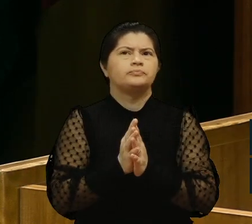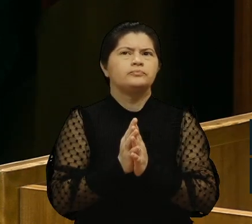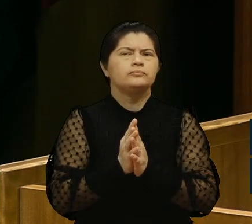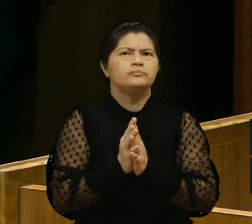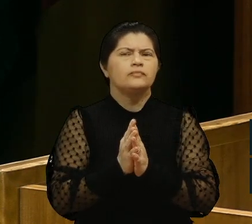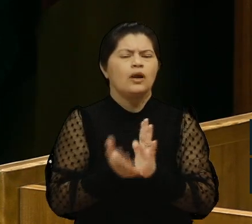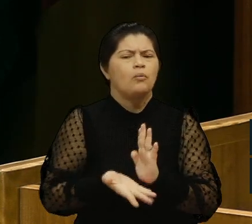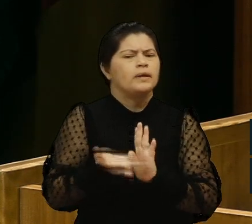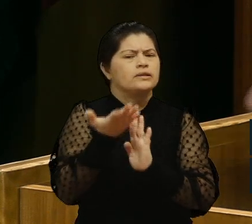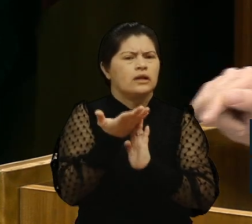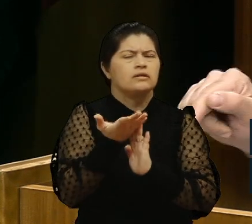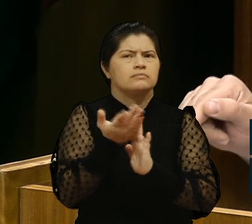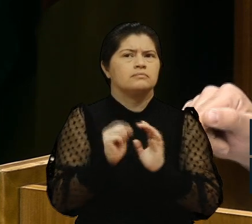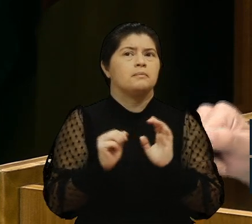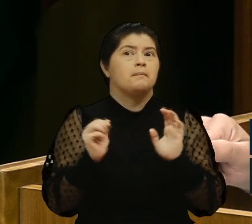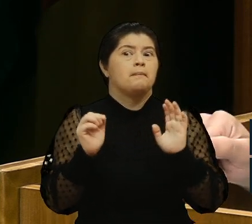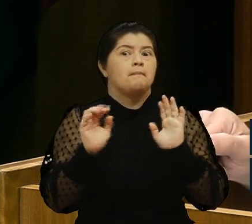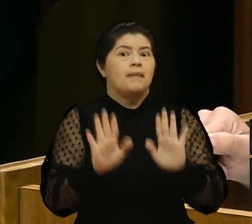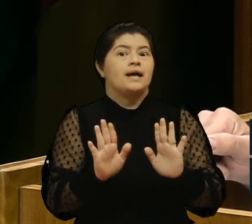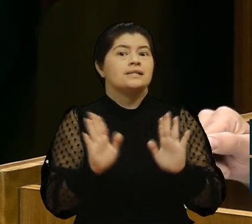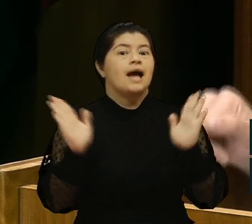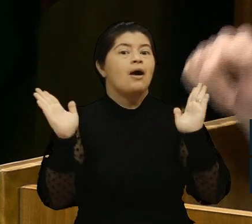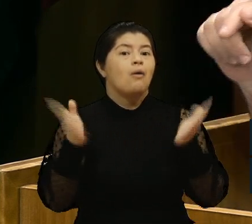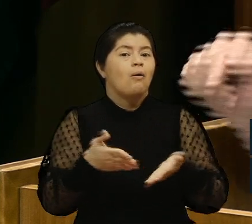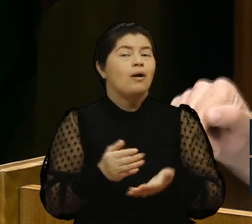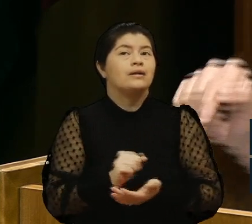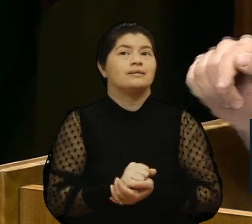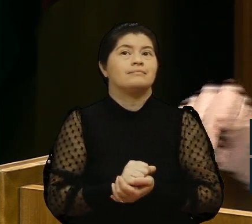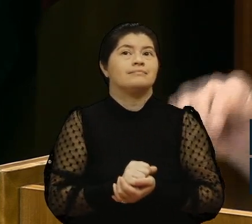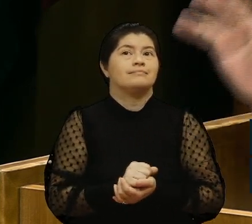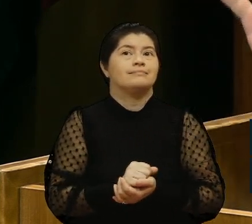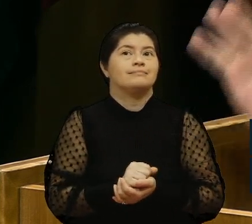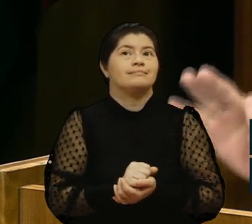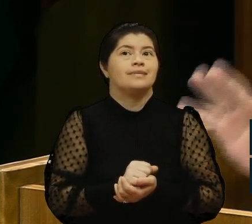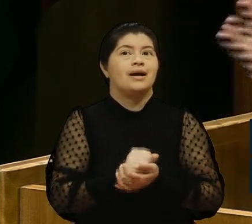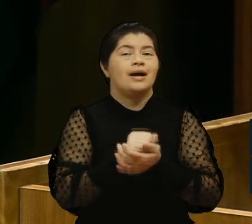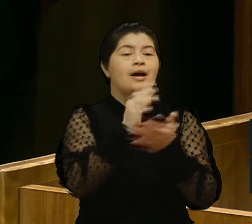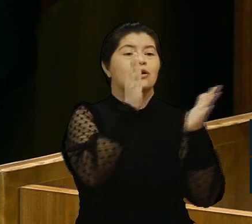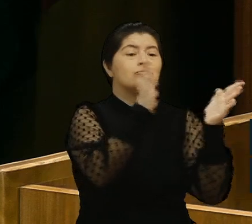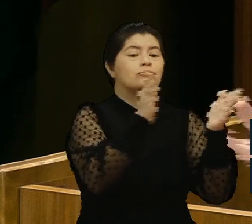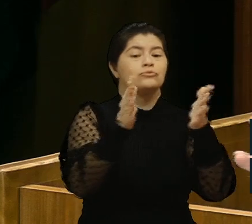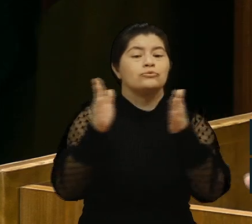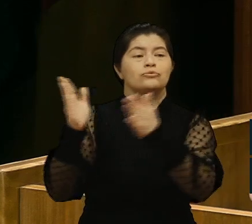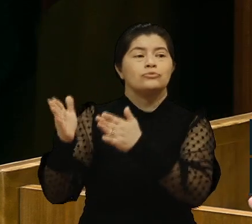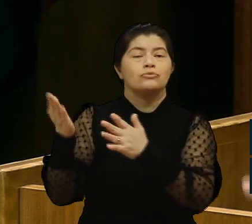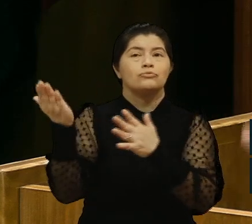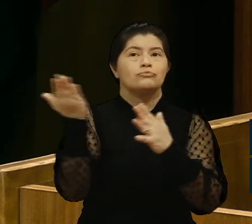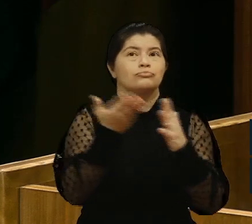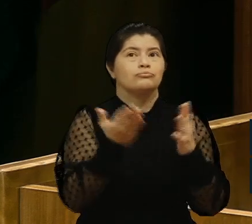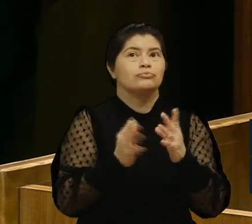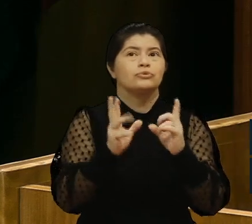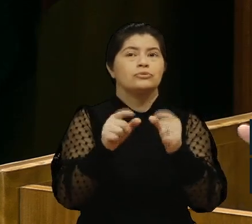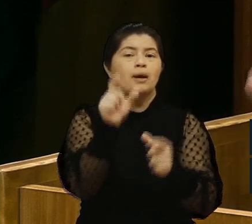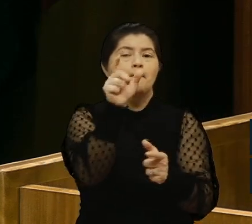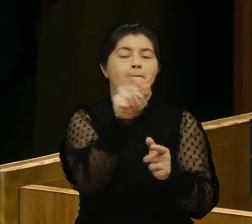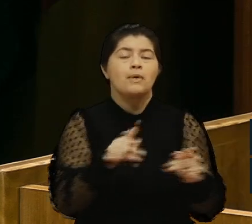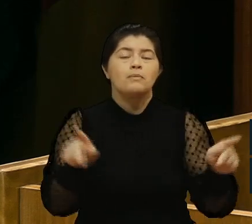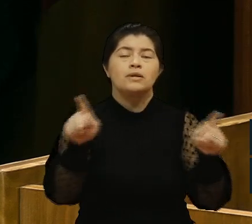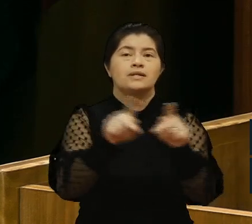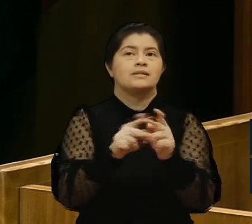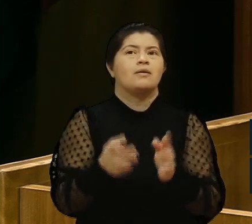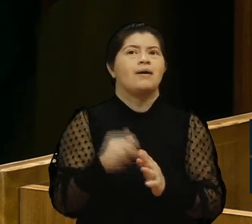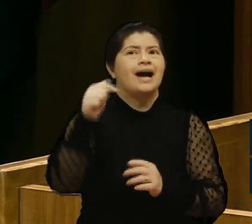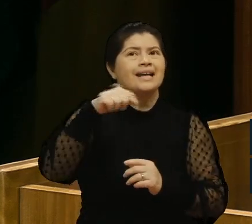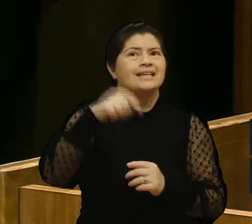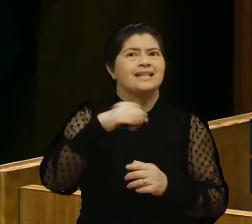luz. Só que agora a conta chegou e está sendo dividida para a população. Aqui no Rio Grande do Sul, nas enchentes,